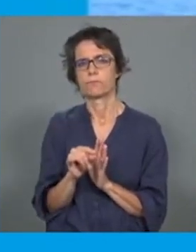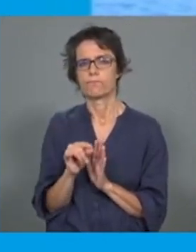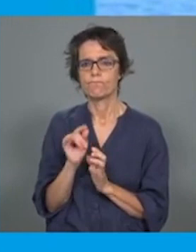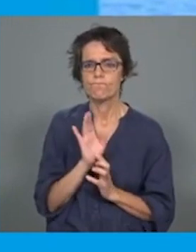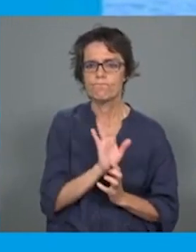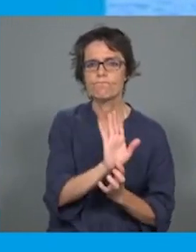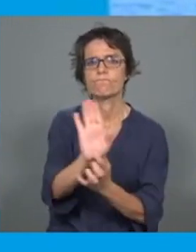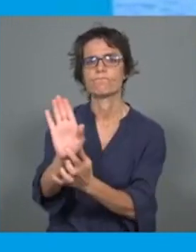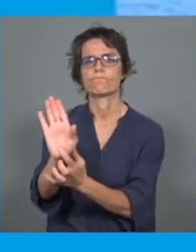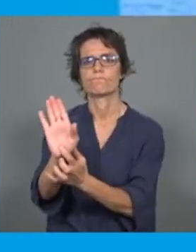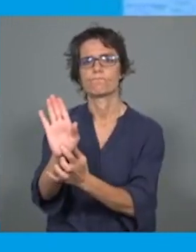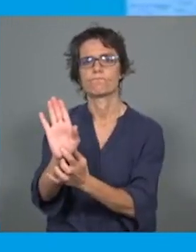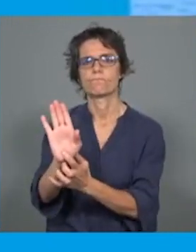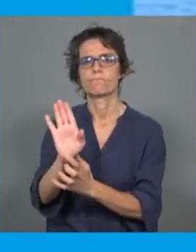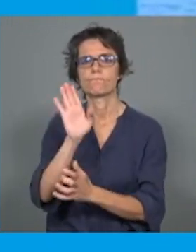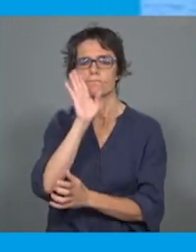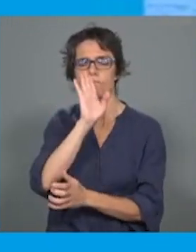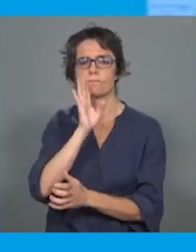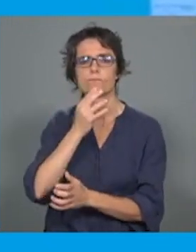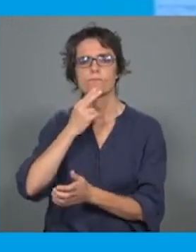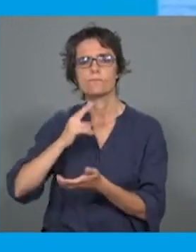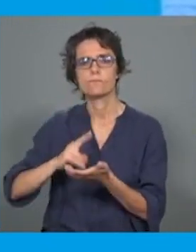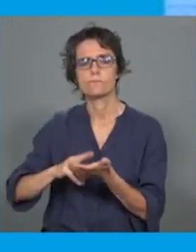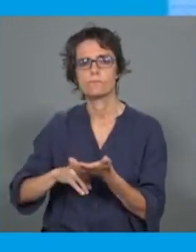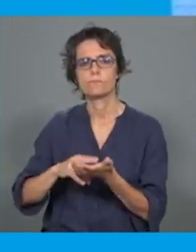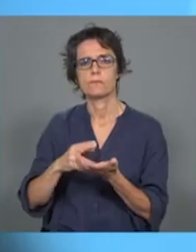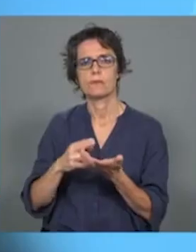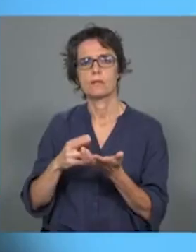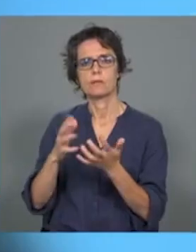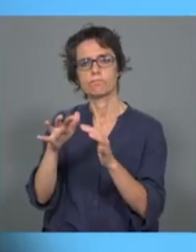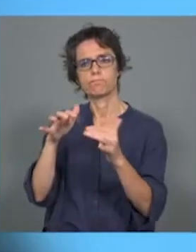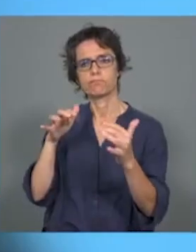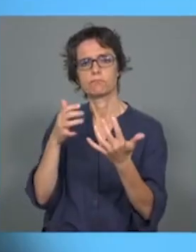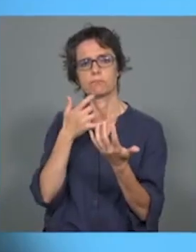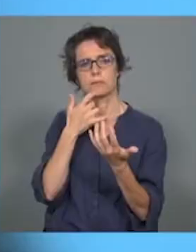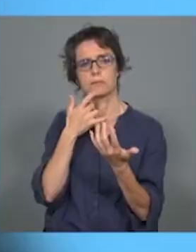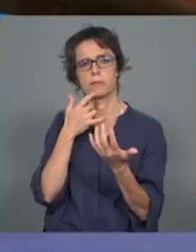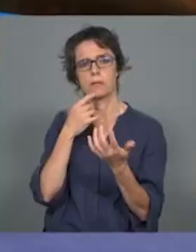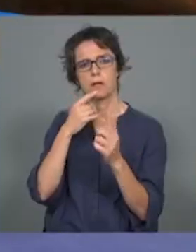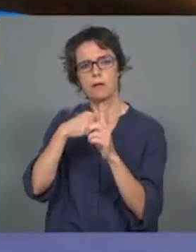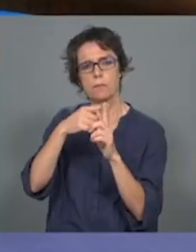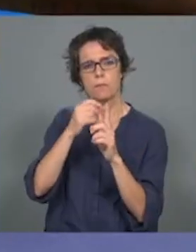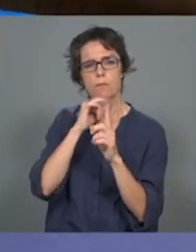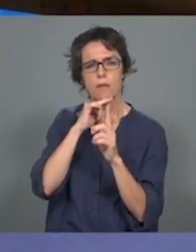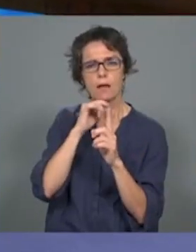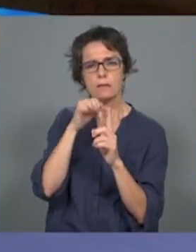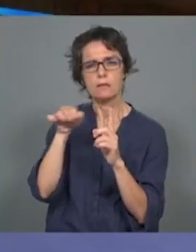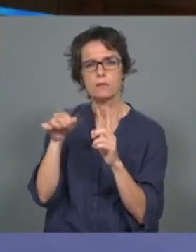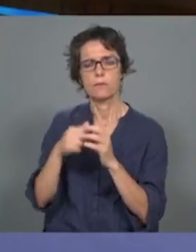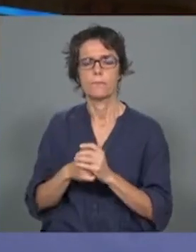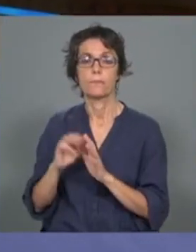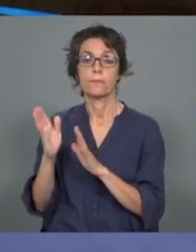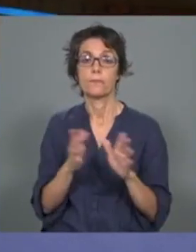ao auditório se de facto ou não é possível esta realidade. E, portanto, isso é um primeiro painel, Fitando a Dor. Depois, se há formas